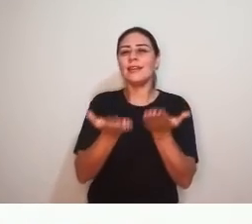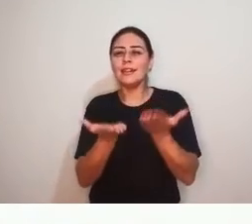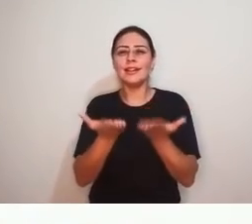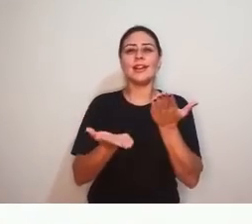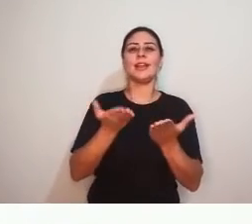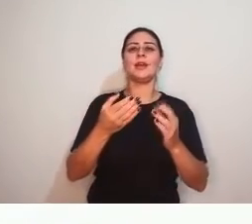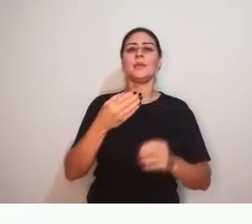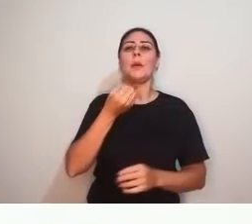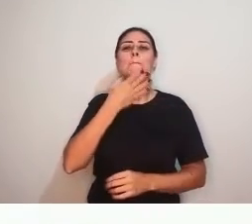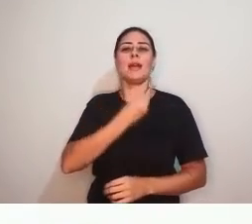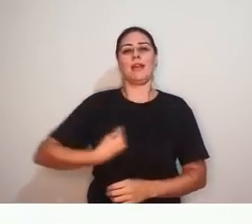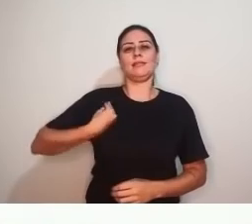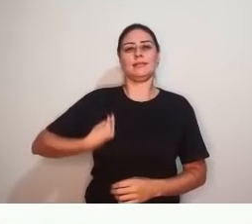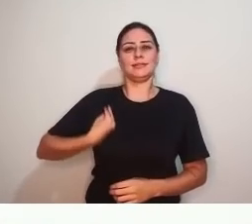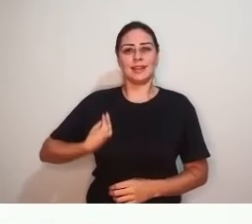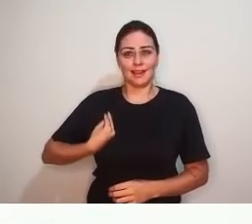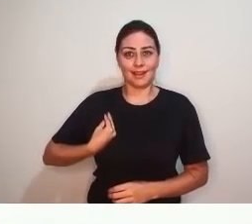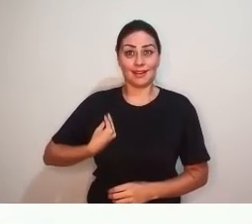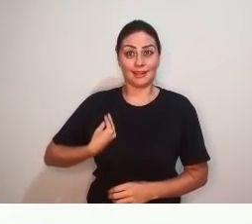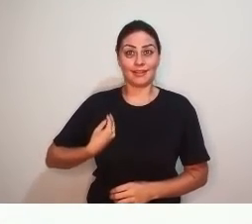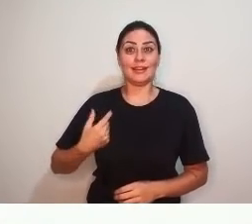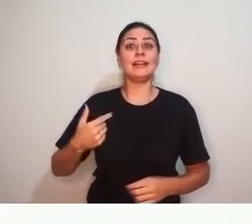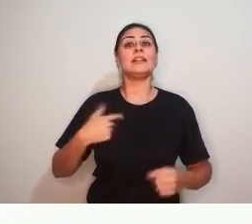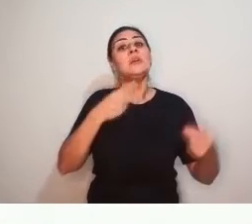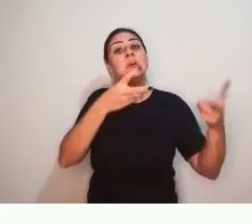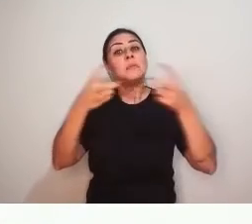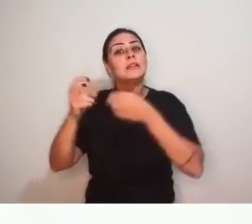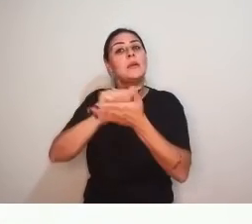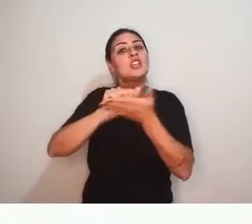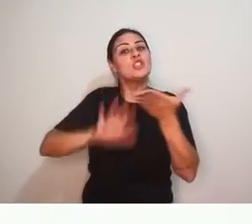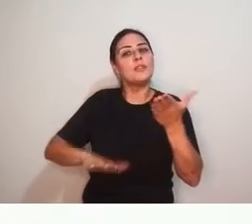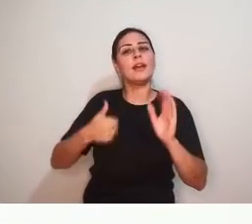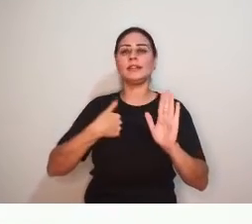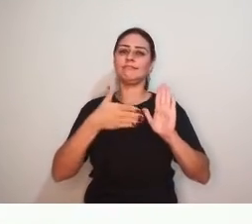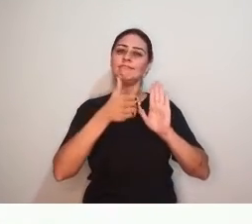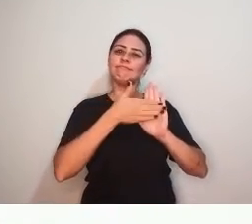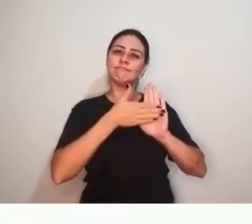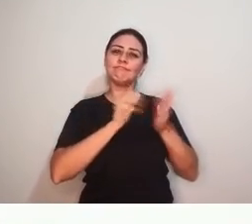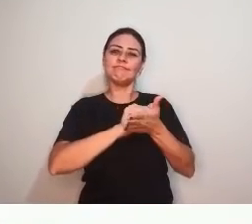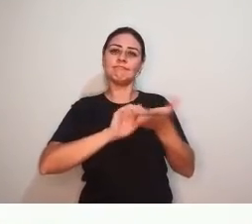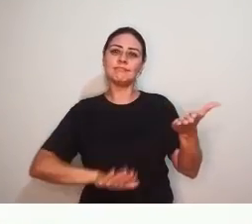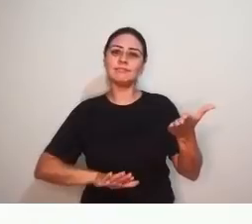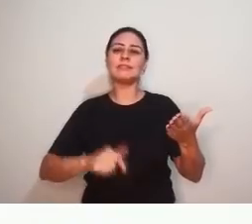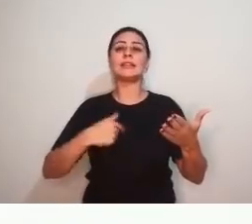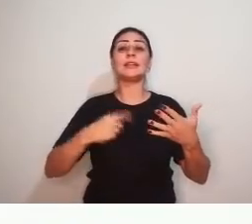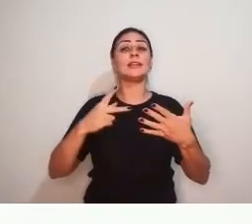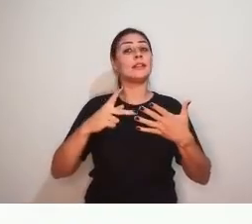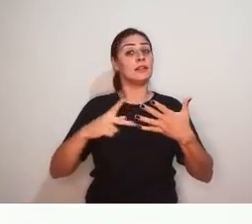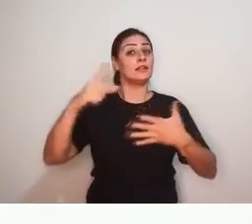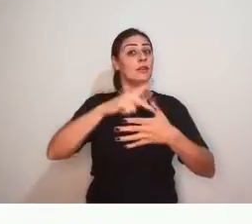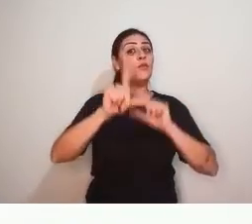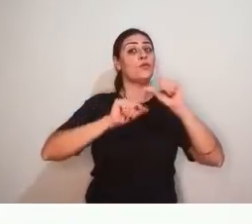da sensação de equilíbrio. Então, preciso entender isso muito bem. E aí, nas atividades que eu vier a propor para o meu